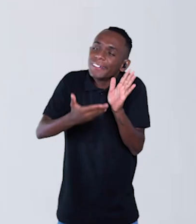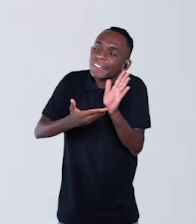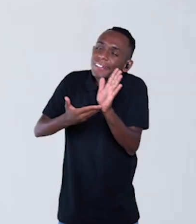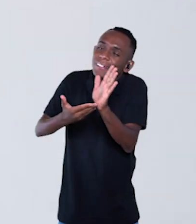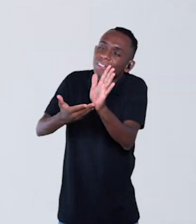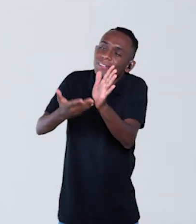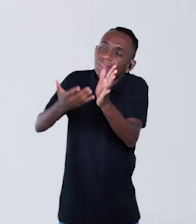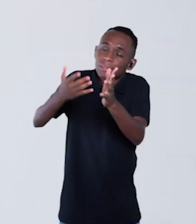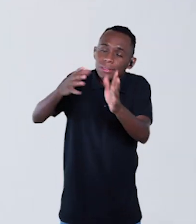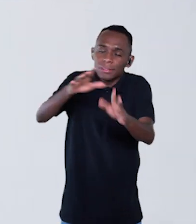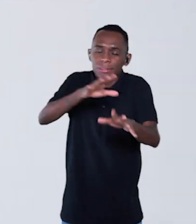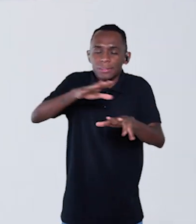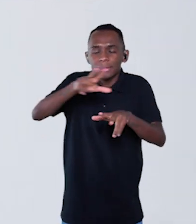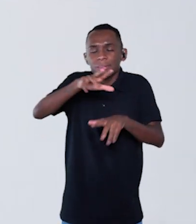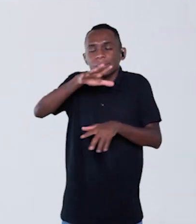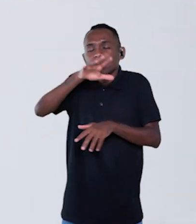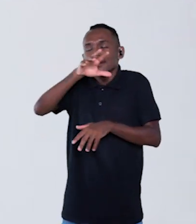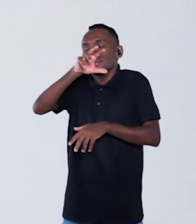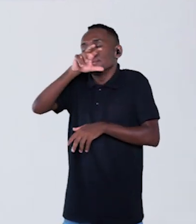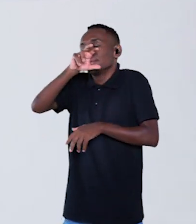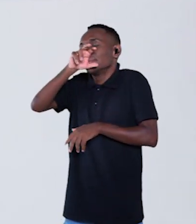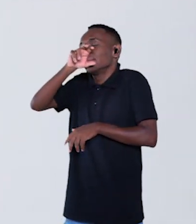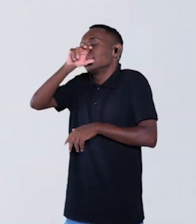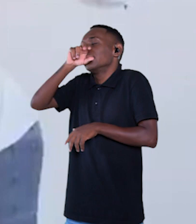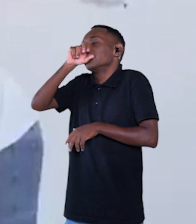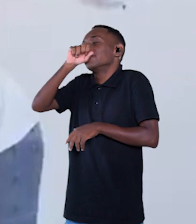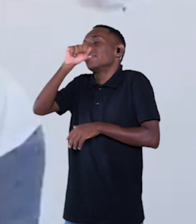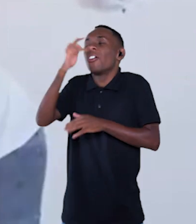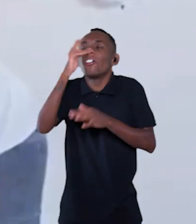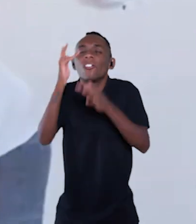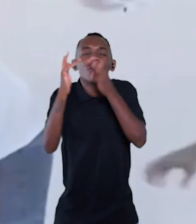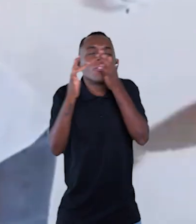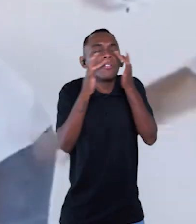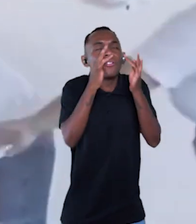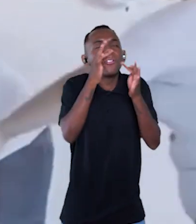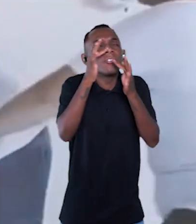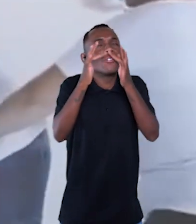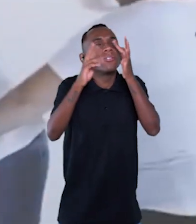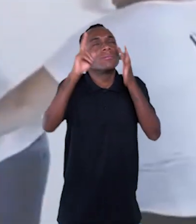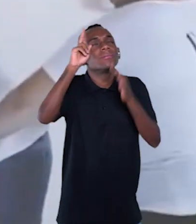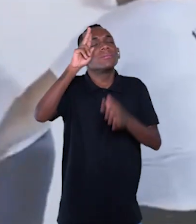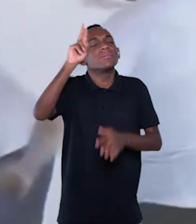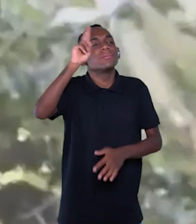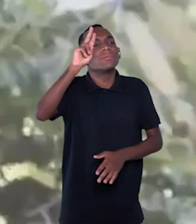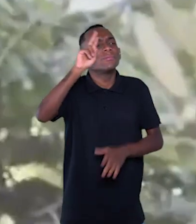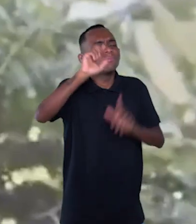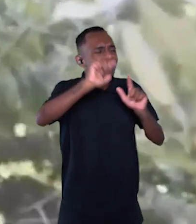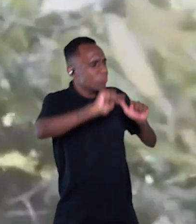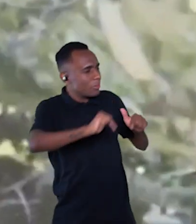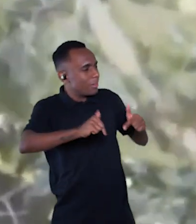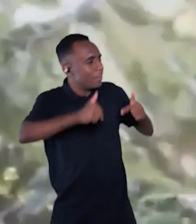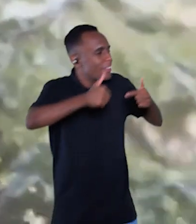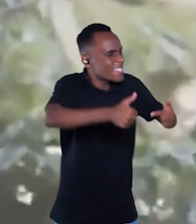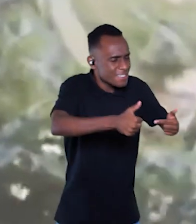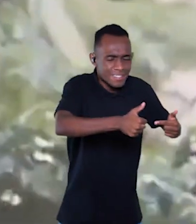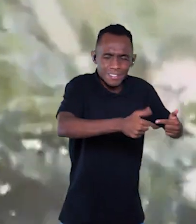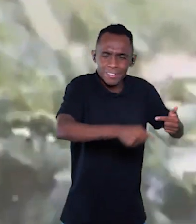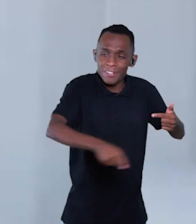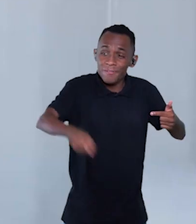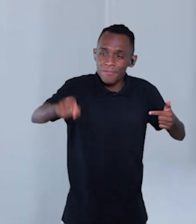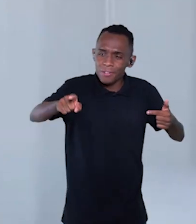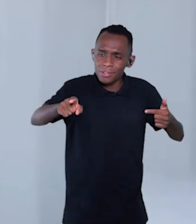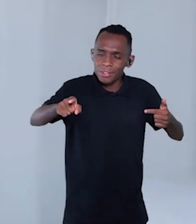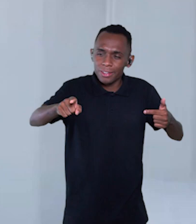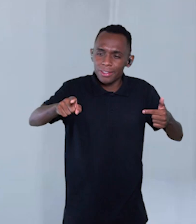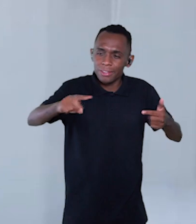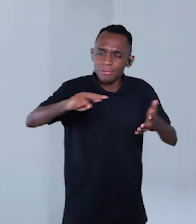Eu vou respirar o seu cheiro de flor, viver o que for pra